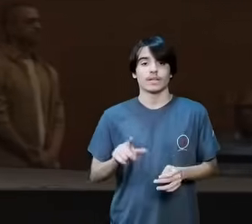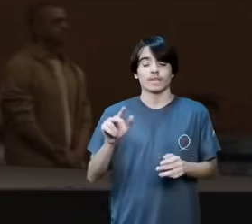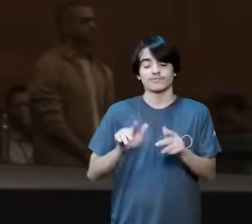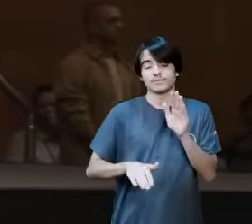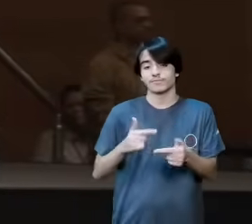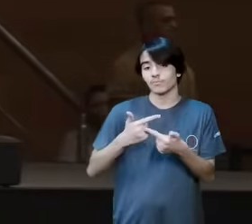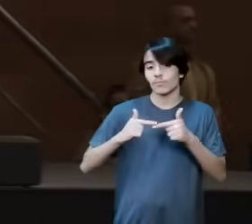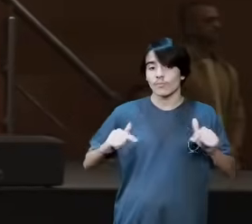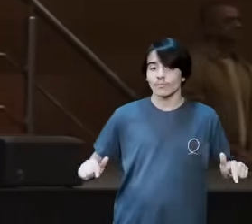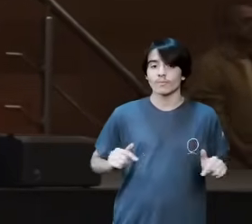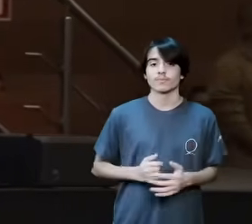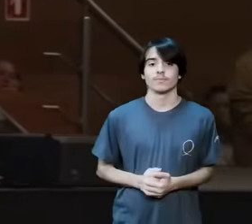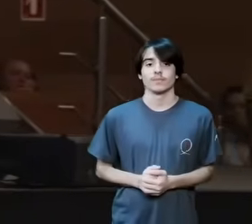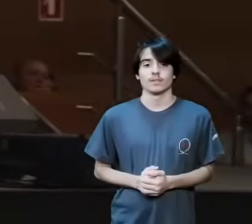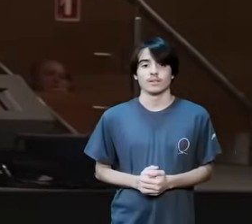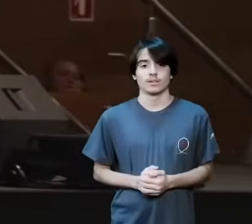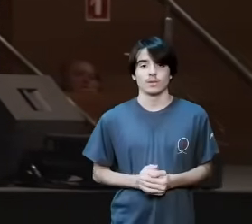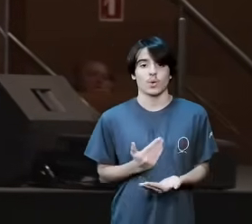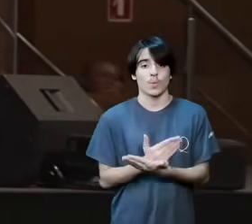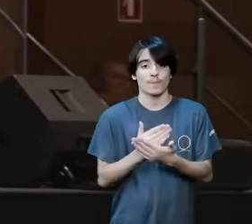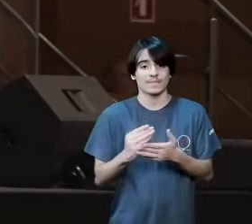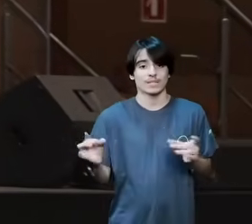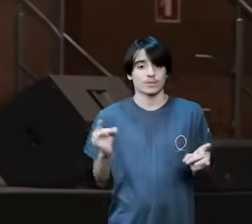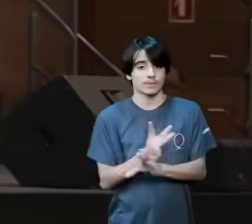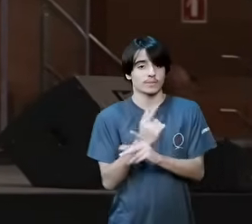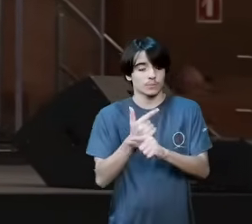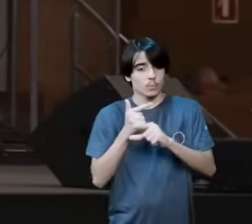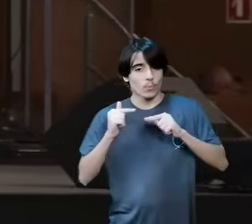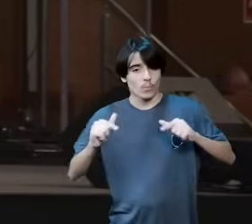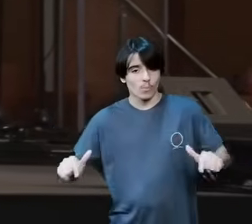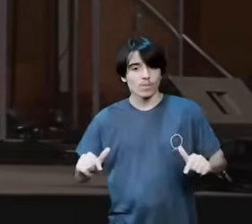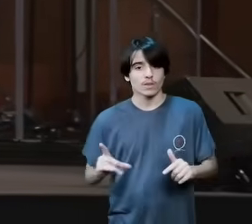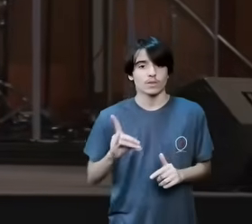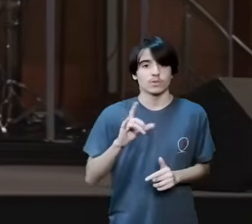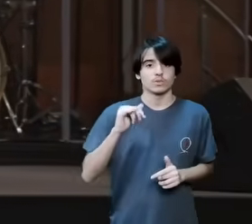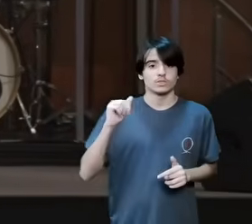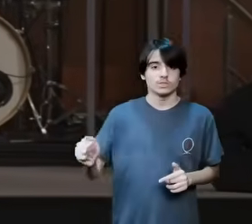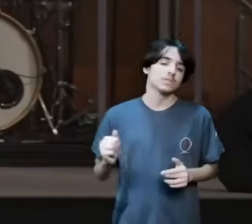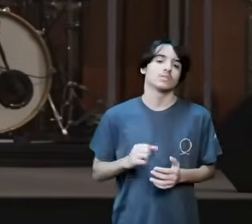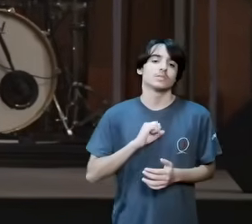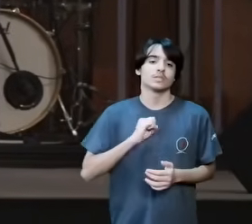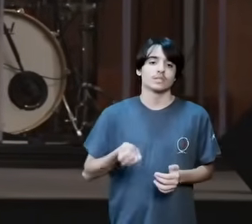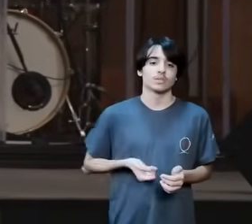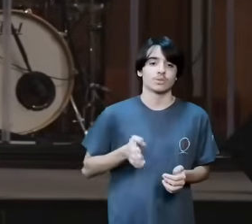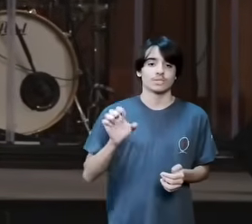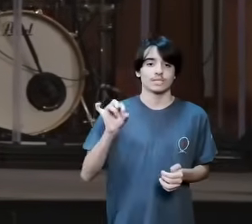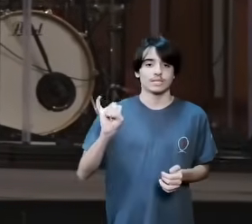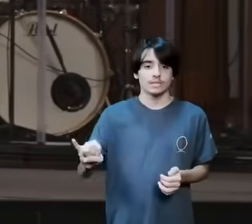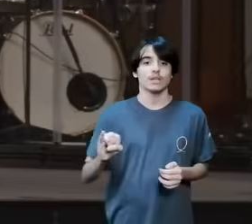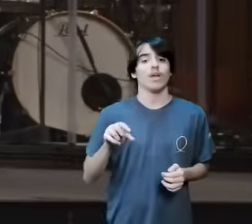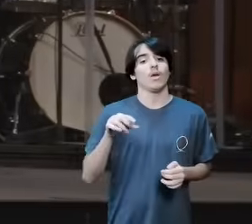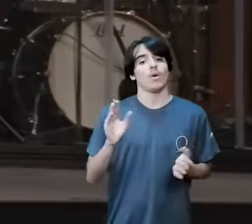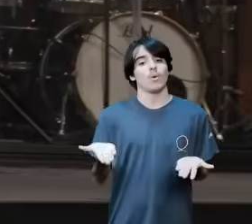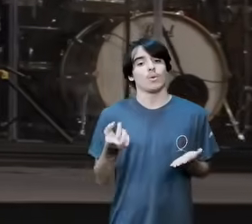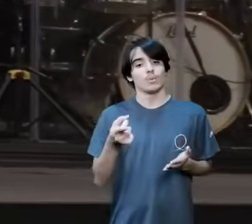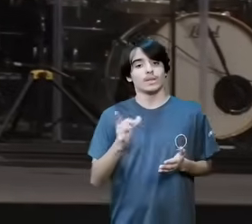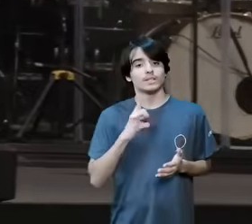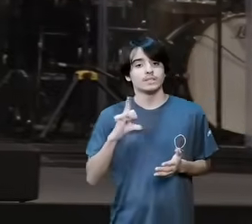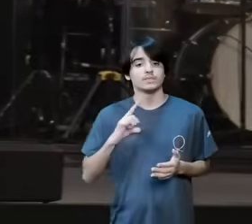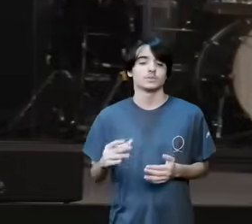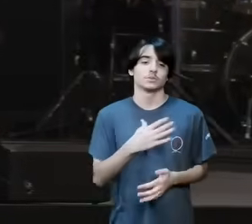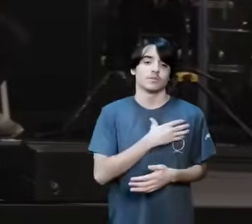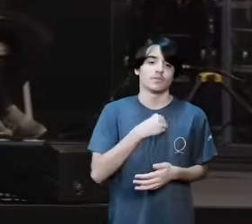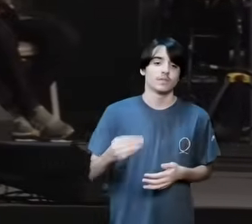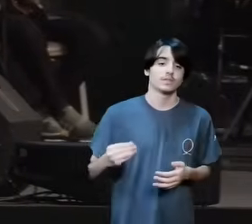As visões vão se tornar completamente escassas nos dias do sacerdote Eli, quando ele tinha os seus filhos